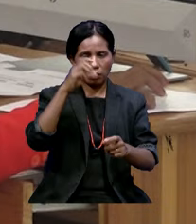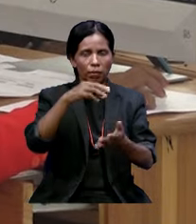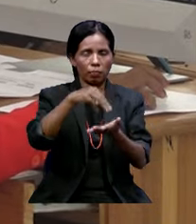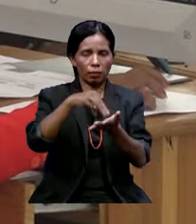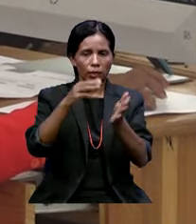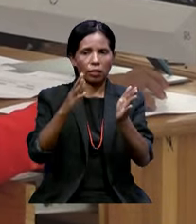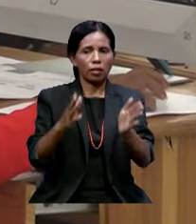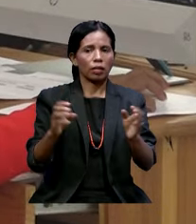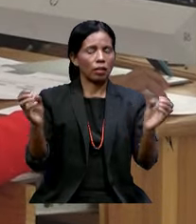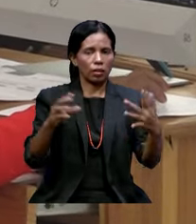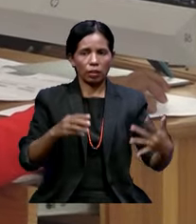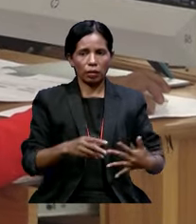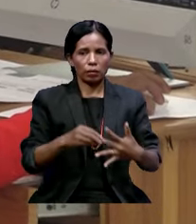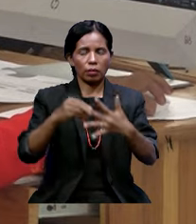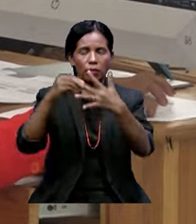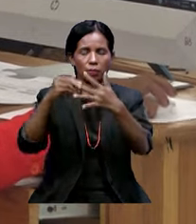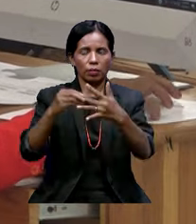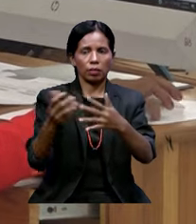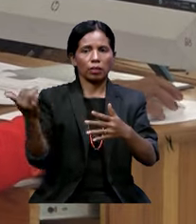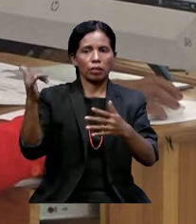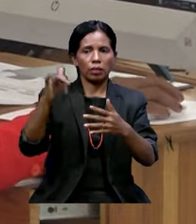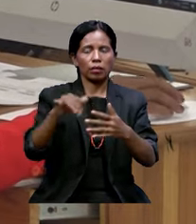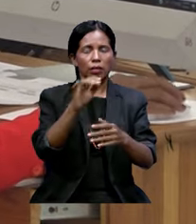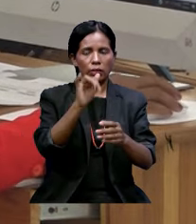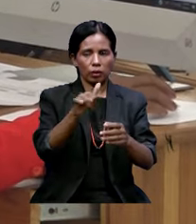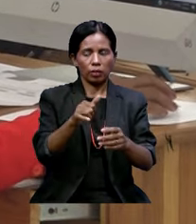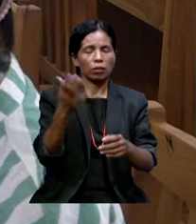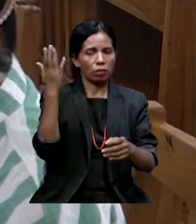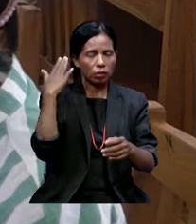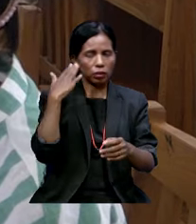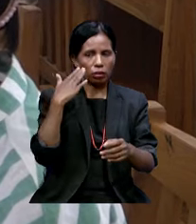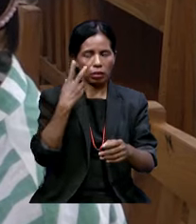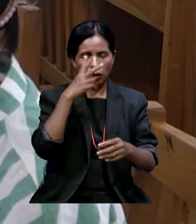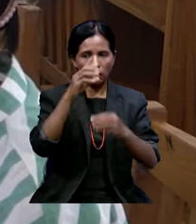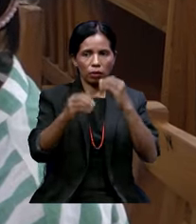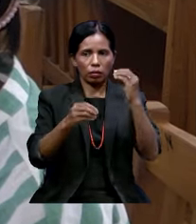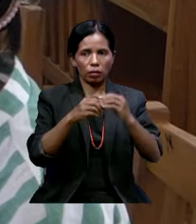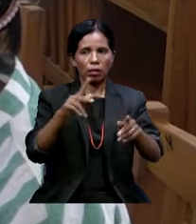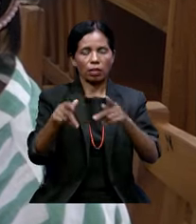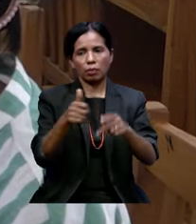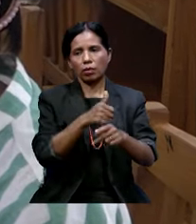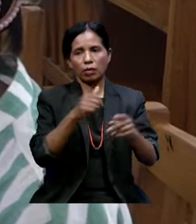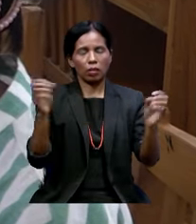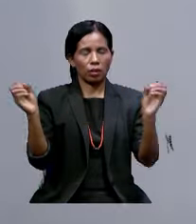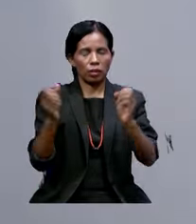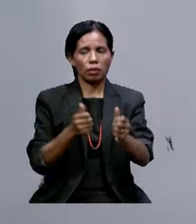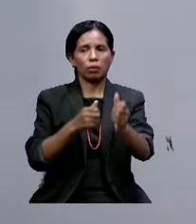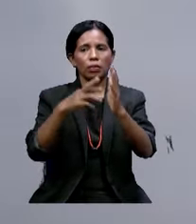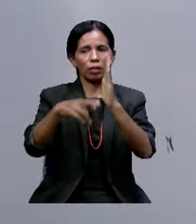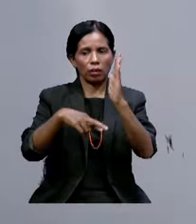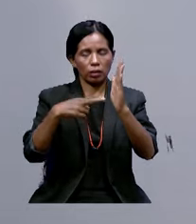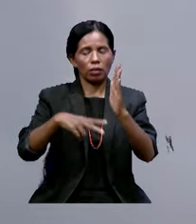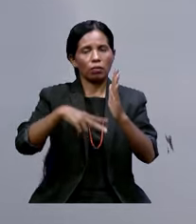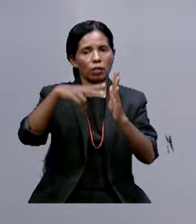ne la específico ba área nebe maxira concorre ona antes, o de resulta candidato barak makla preenche requisito o